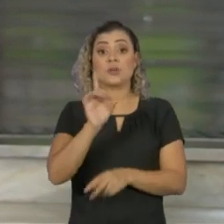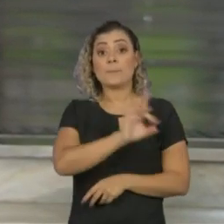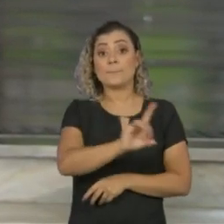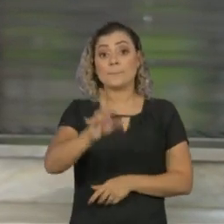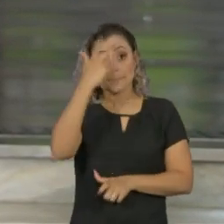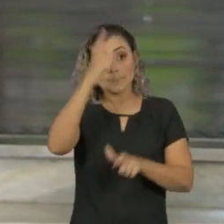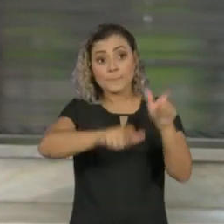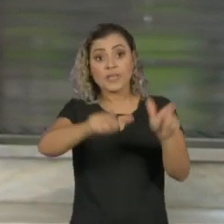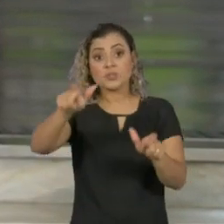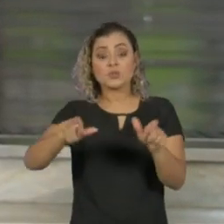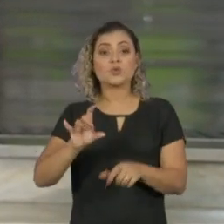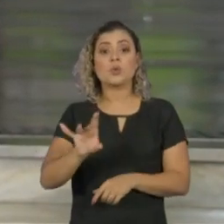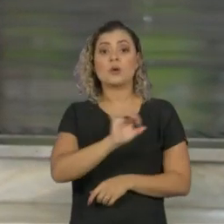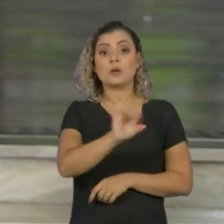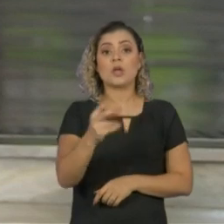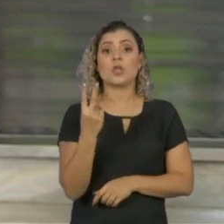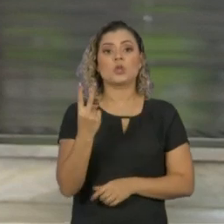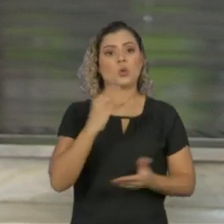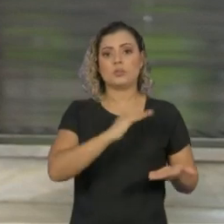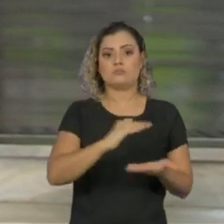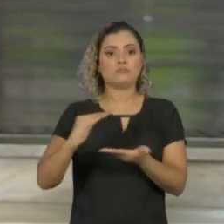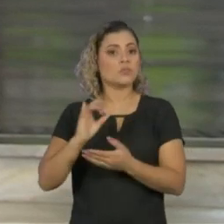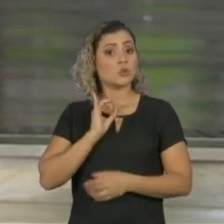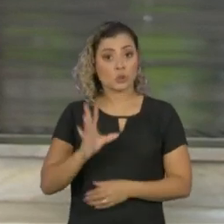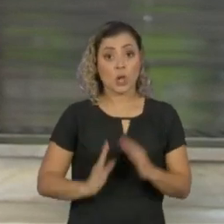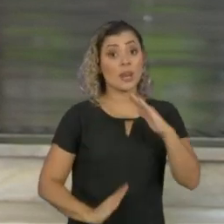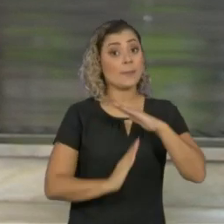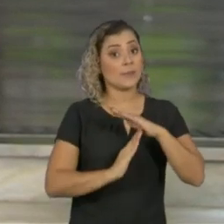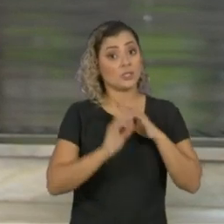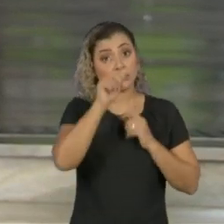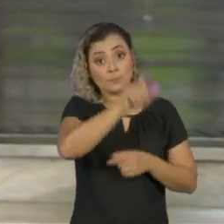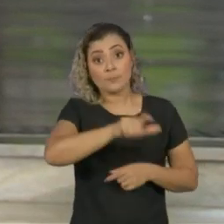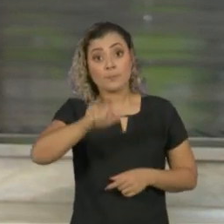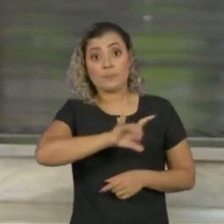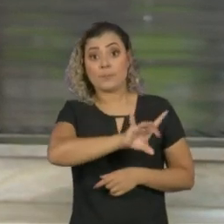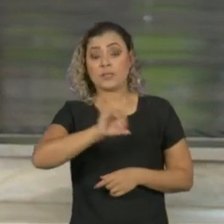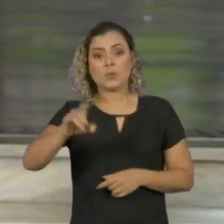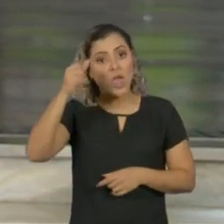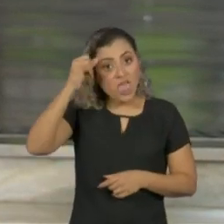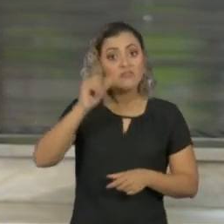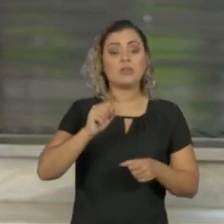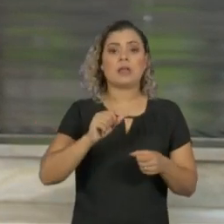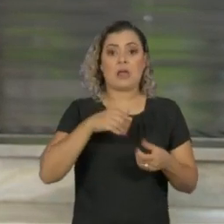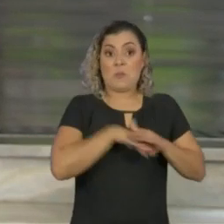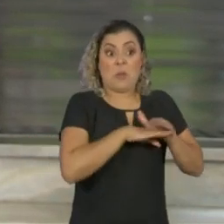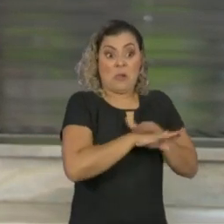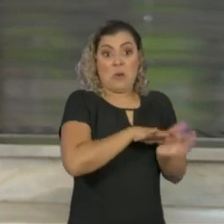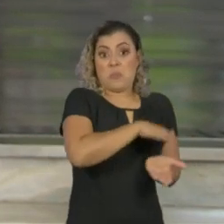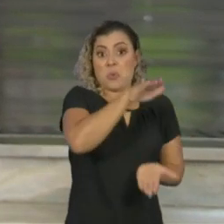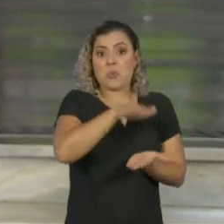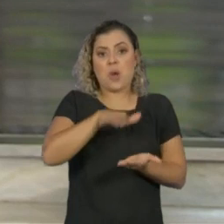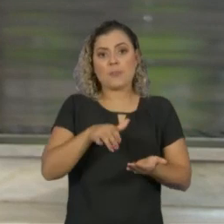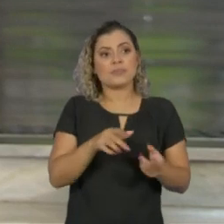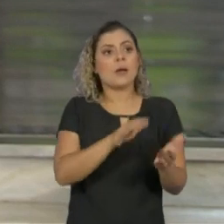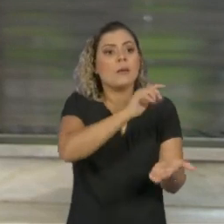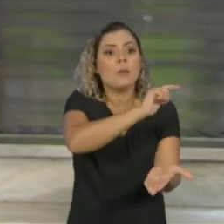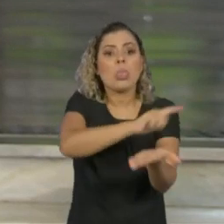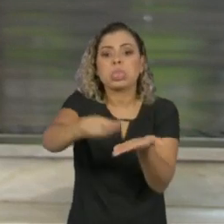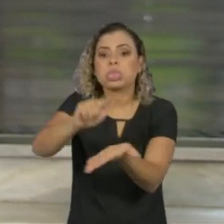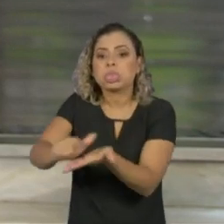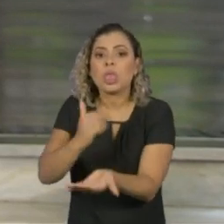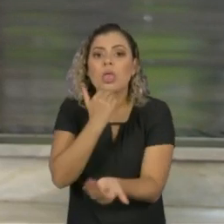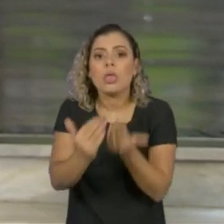pessoa, por venda, será de 2 frascos, com o objetivo de evitar o acúmulo, evitar os excessos e, com